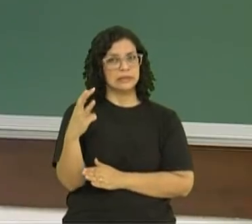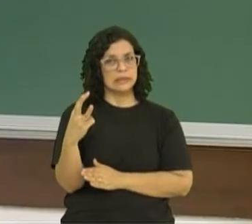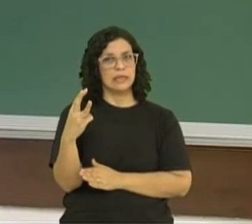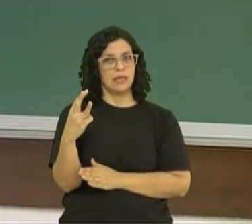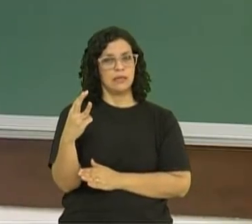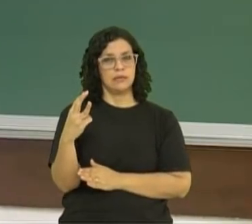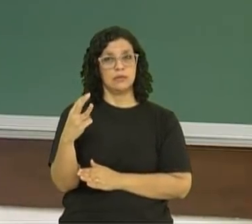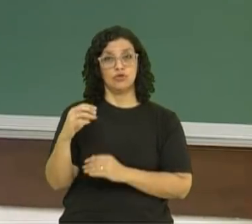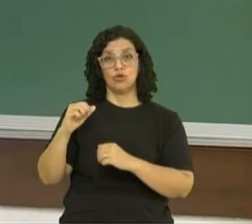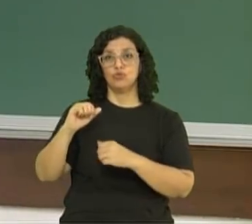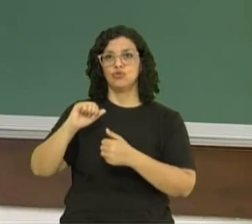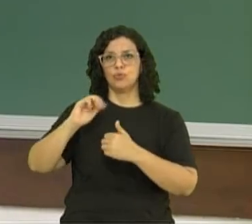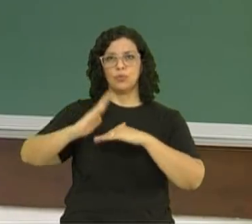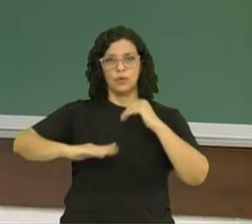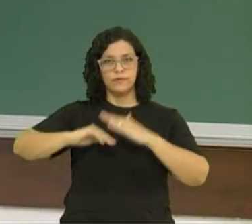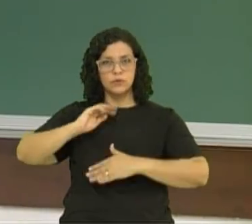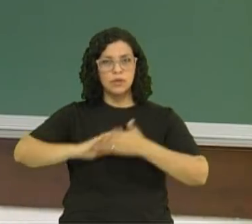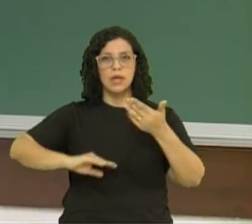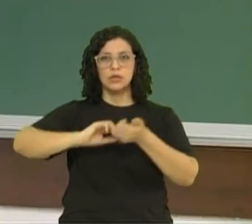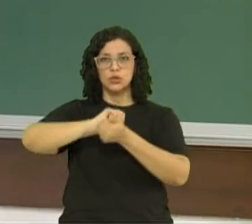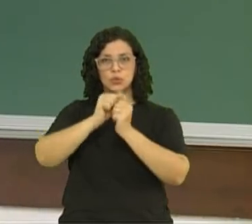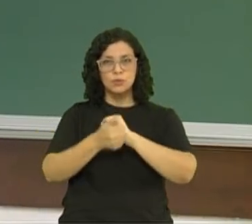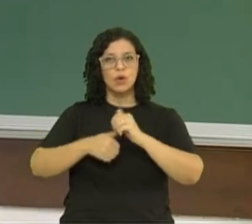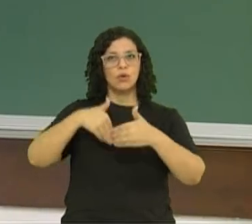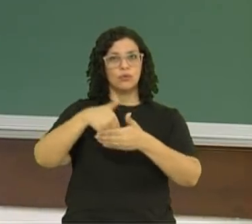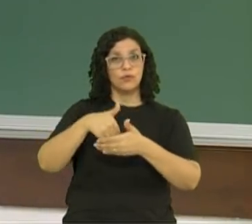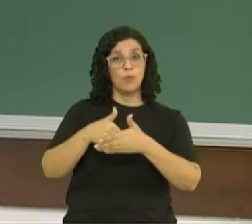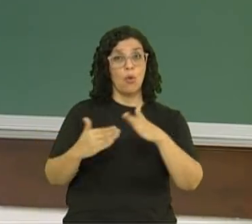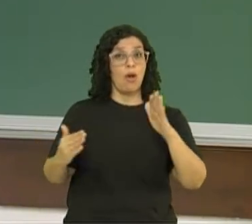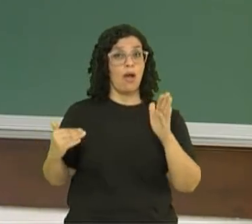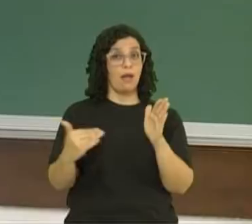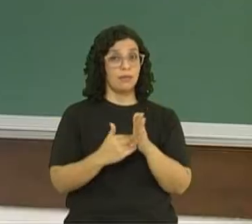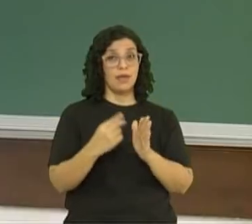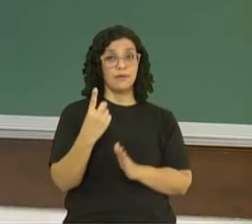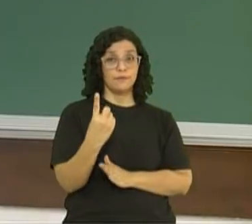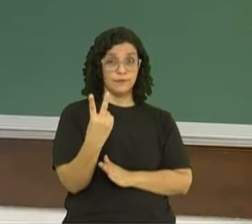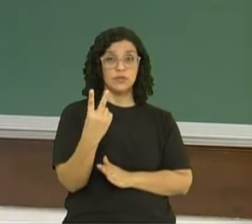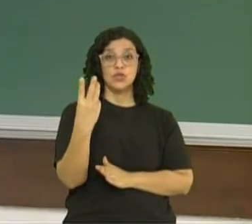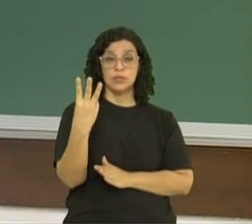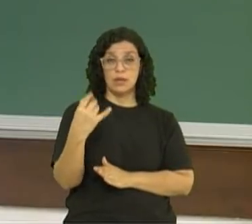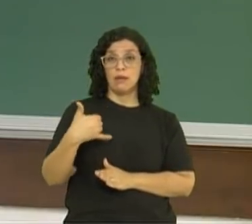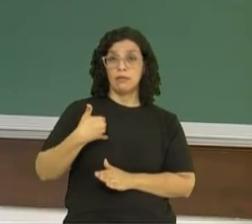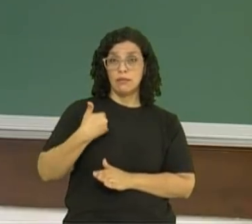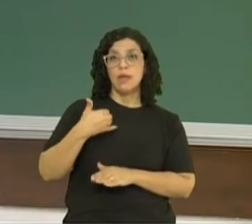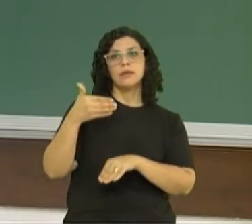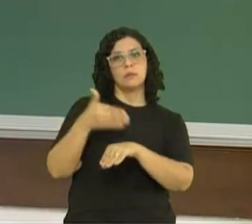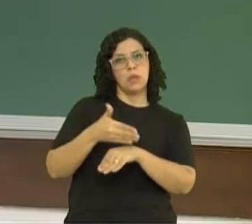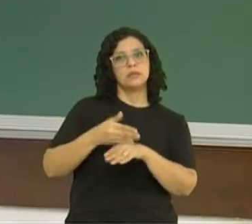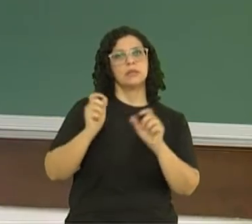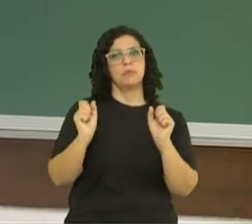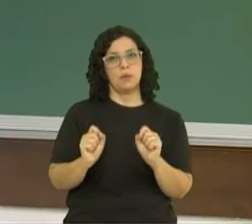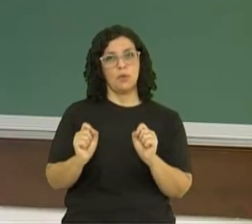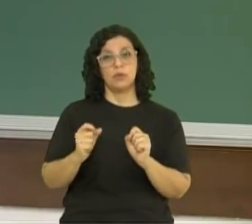das Olimpíadas, o limite de idade são 23 anos, né? Então, os atletas podem ter até 23 anos, com exceção de 3 atletas,